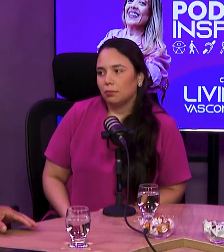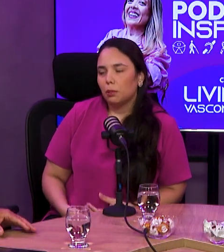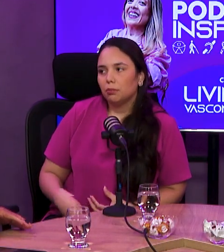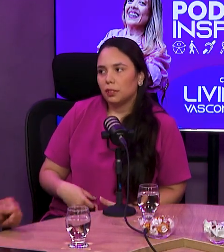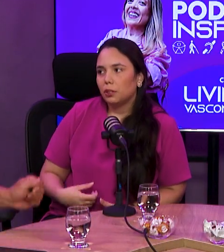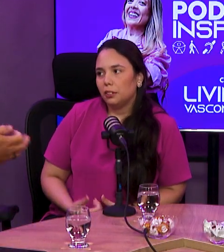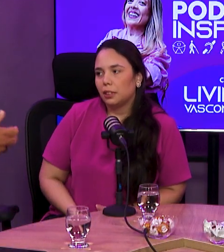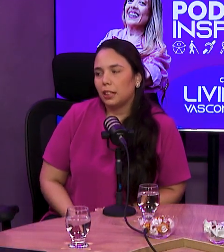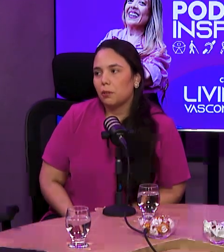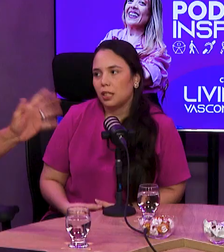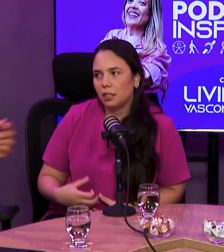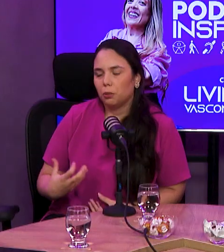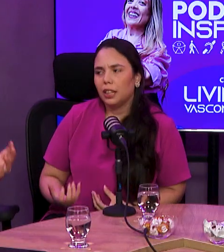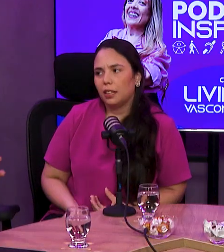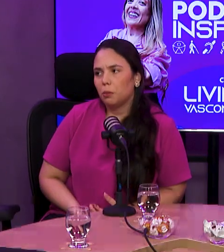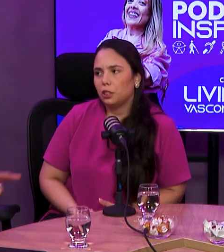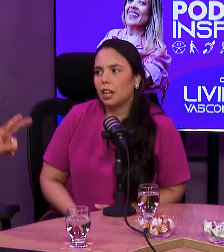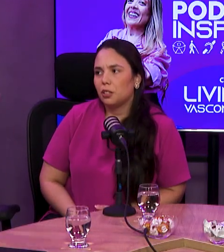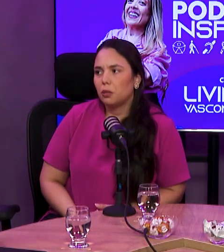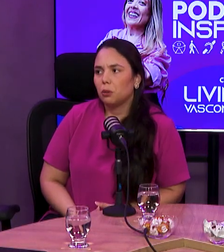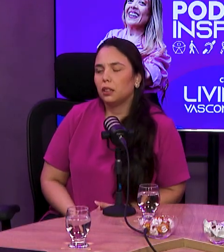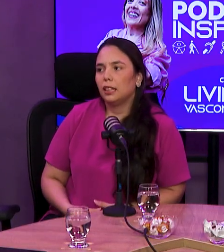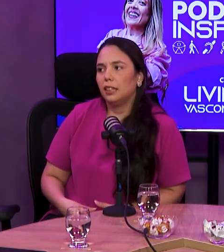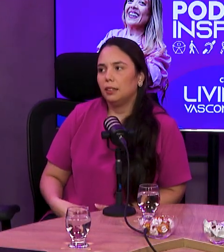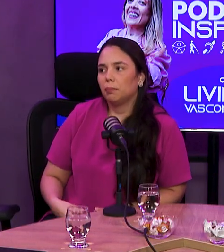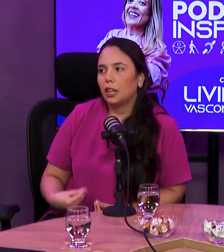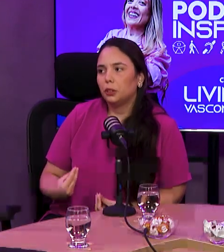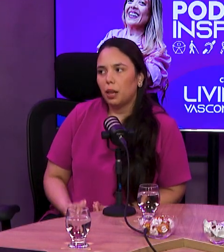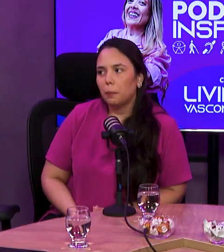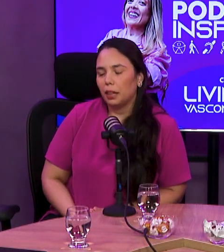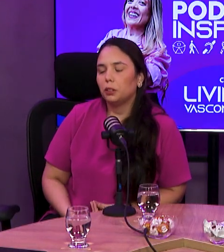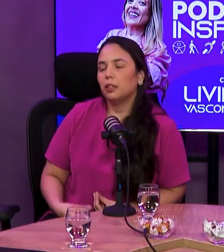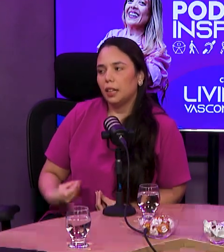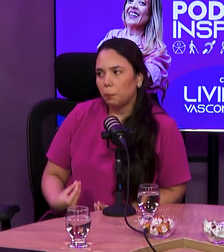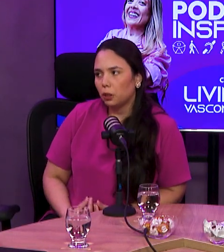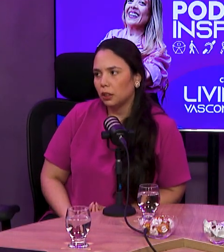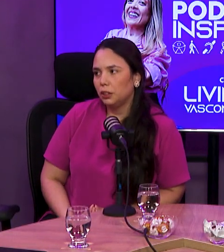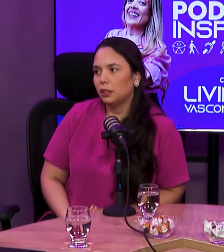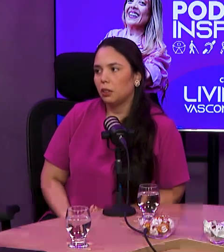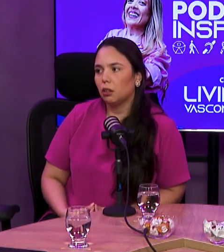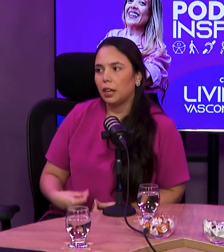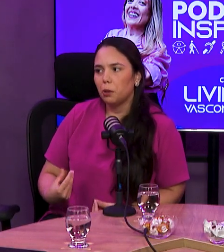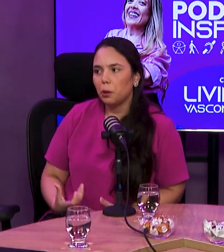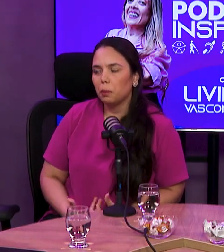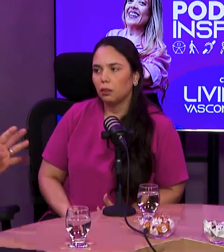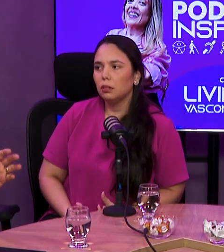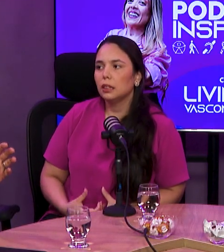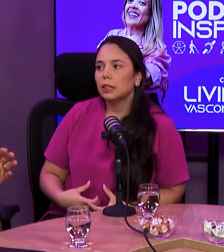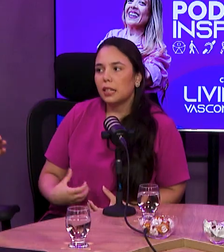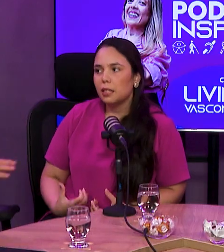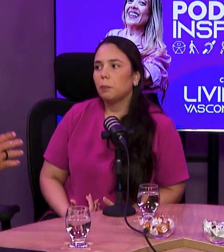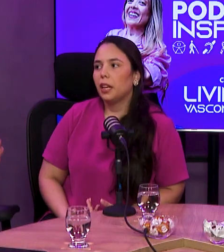Mesmo não tendo, né, a consciência do que era a comunidade surda, ele achou que era importante, né, colocar eu e meu